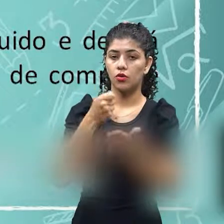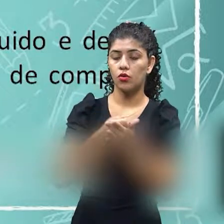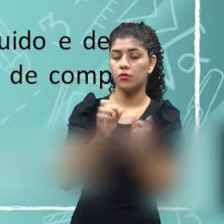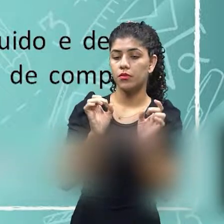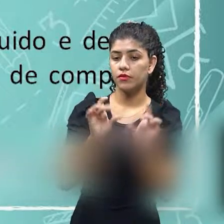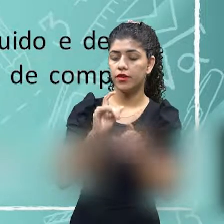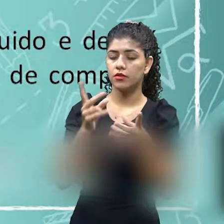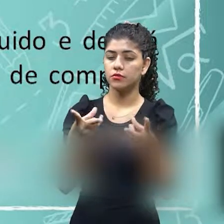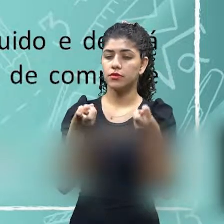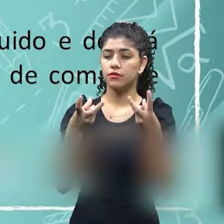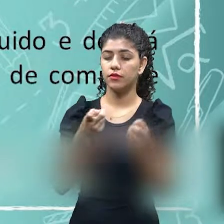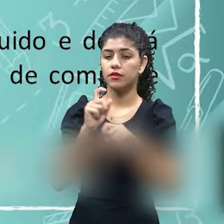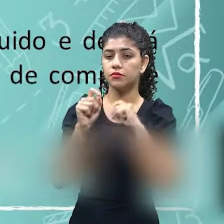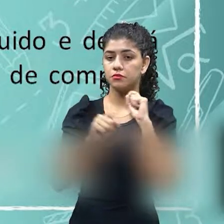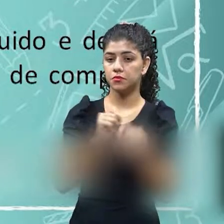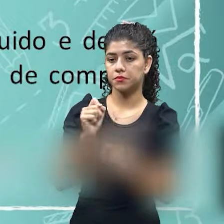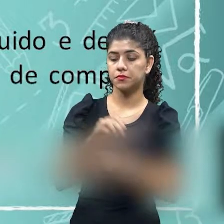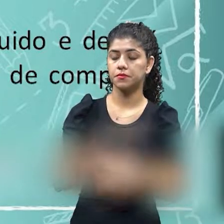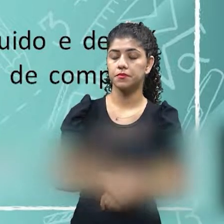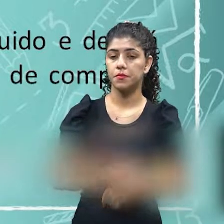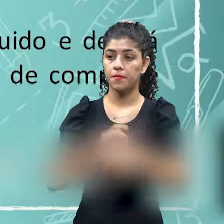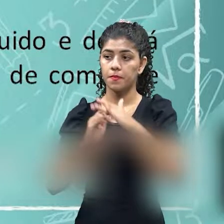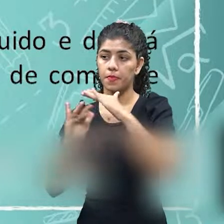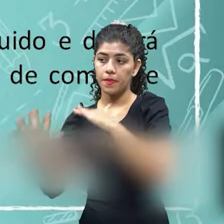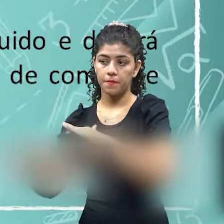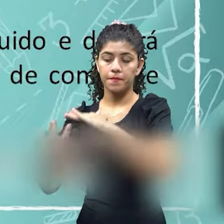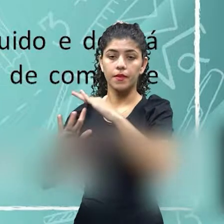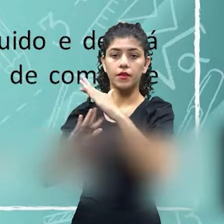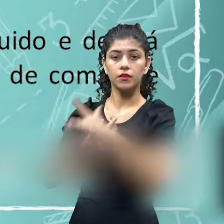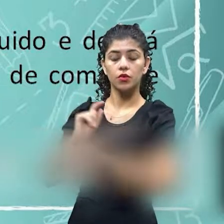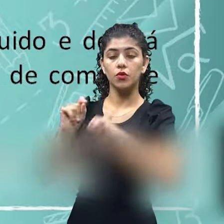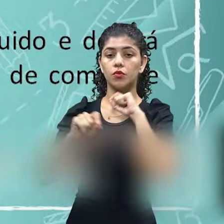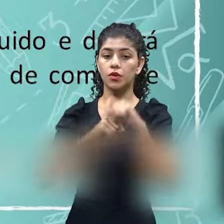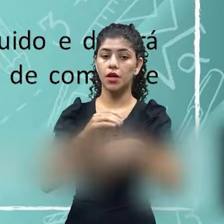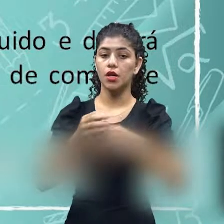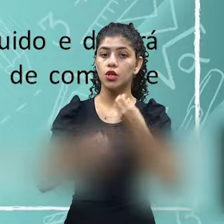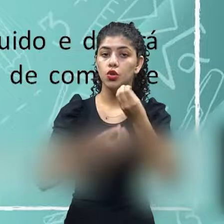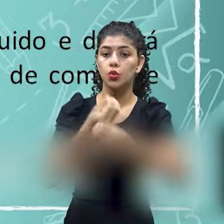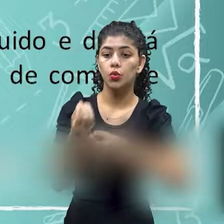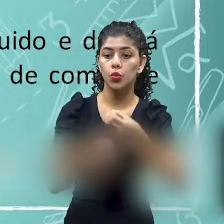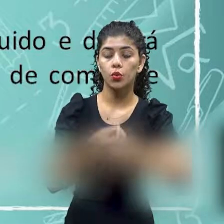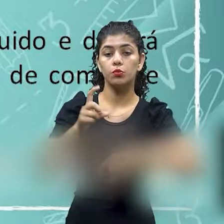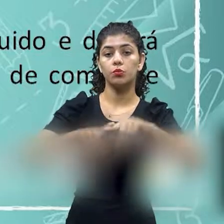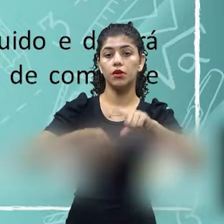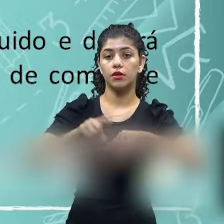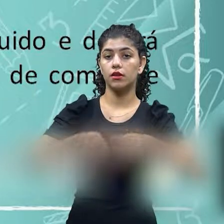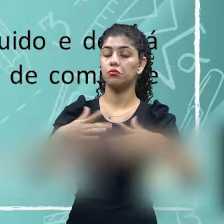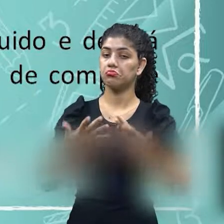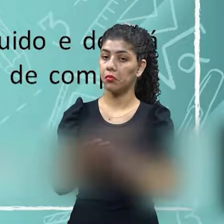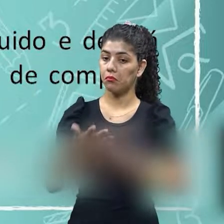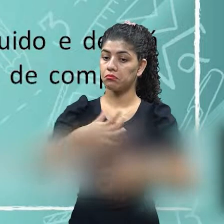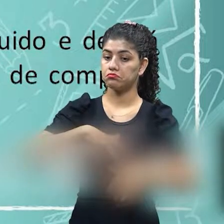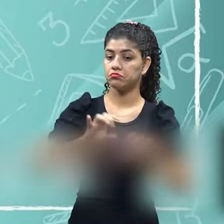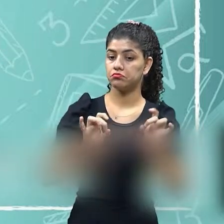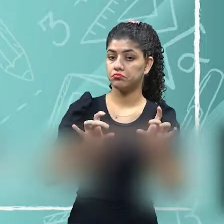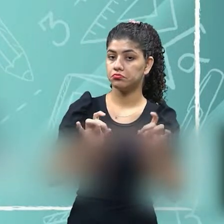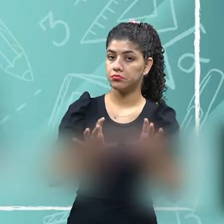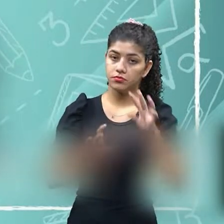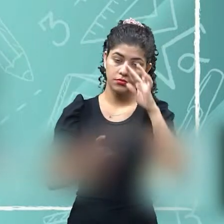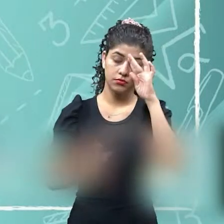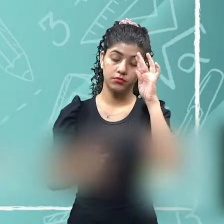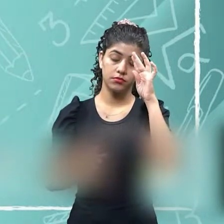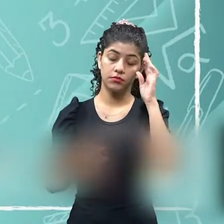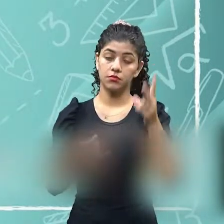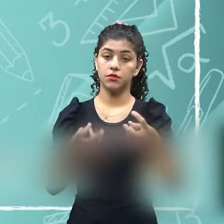deve ser observado tanto pelo exportador e importador são as condições que norteiam a vendas das mercadorias. Então